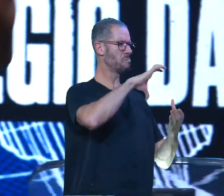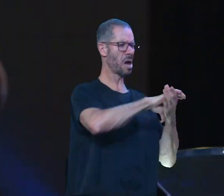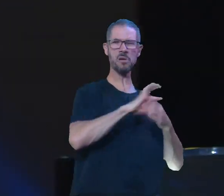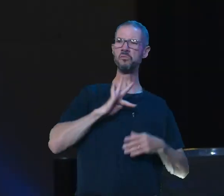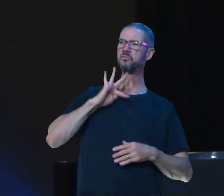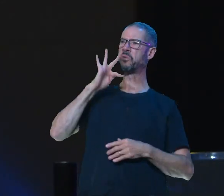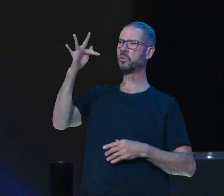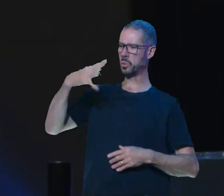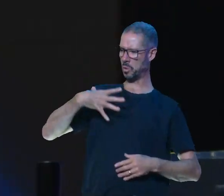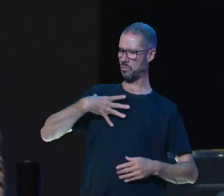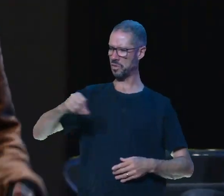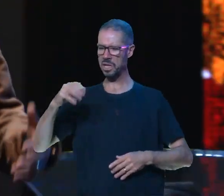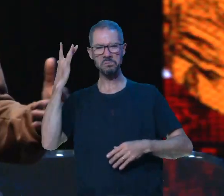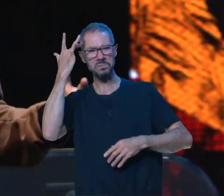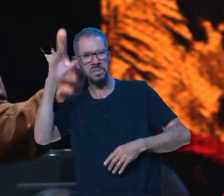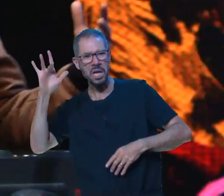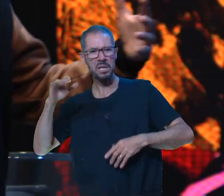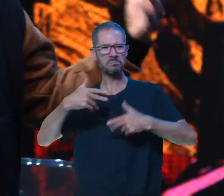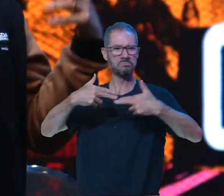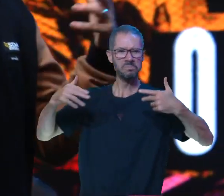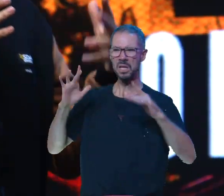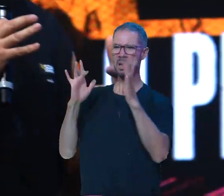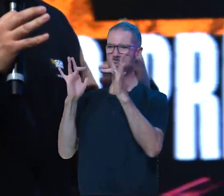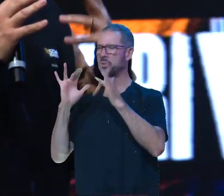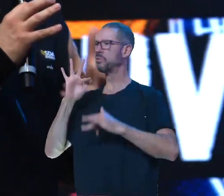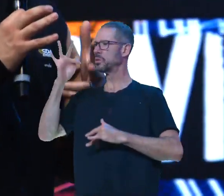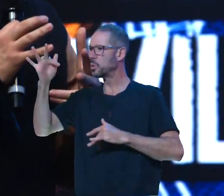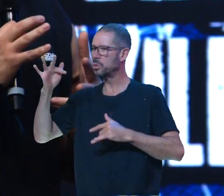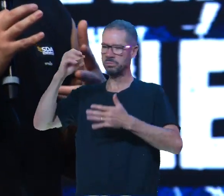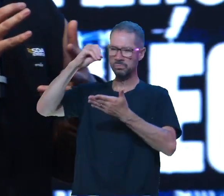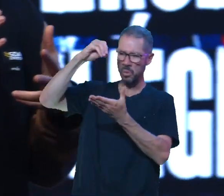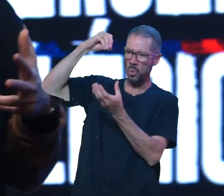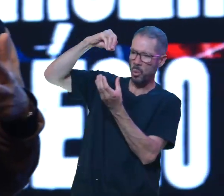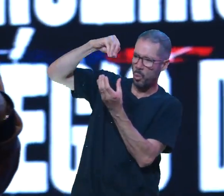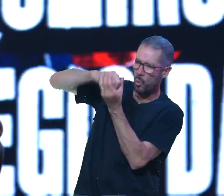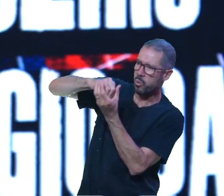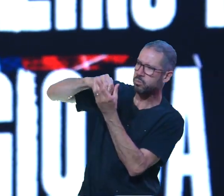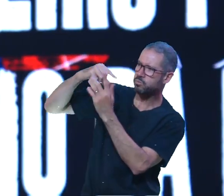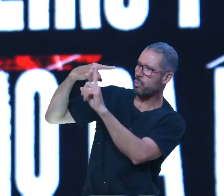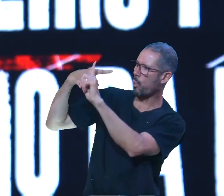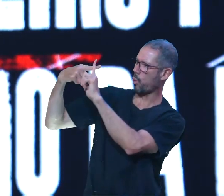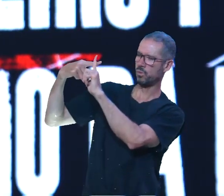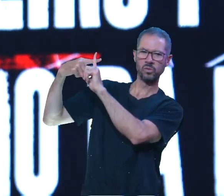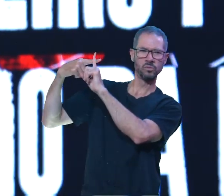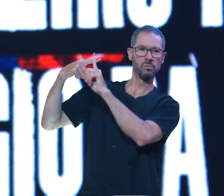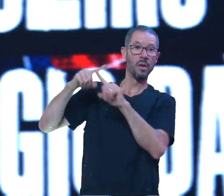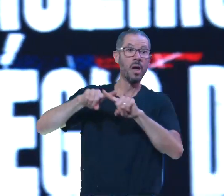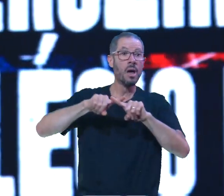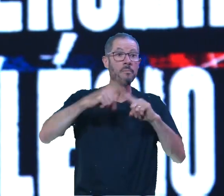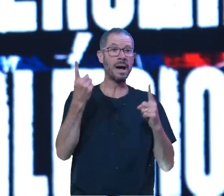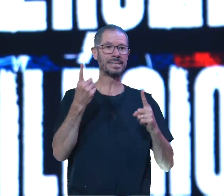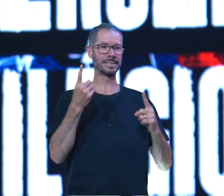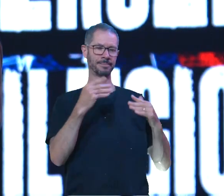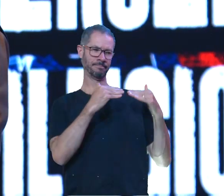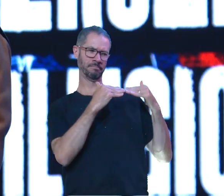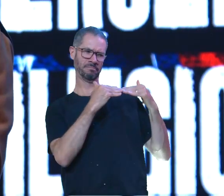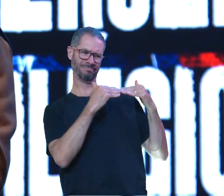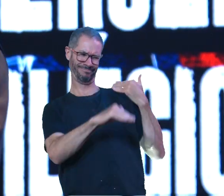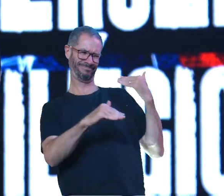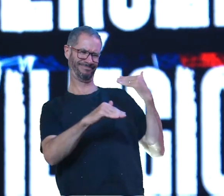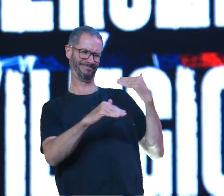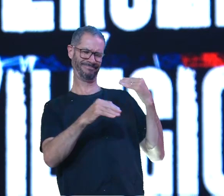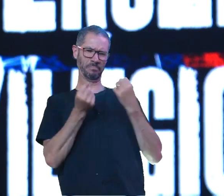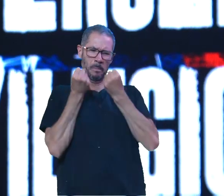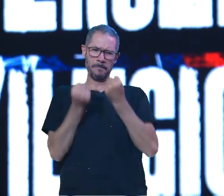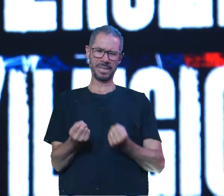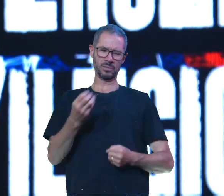futuro pretendente ou pretendente, não sei. E você começa a colocar uma série de coisas dentro da cruz. Mas nada disso tem a ver com o peso